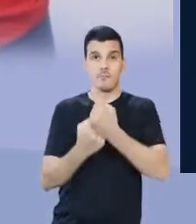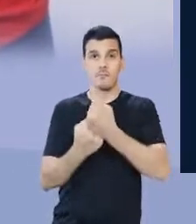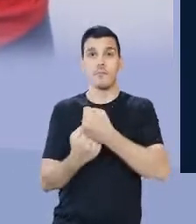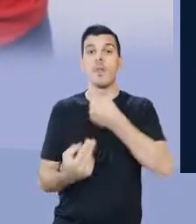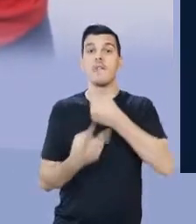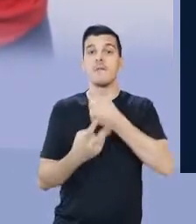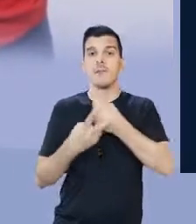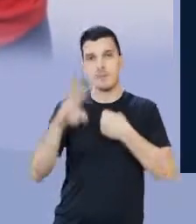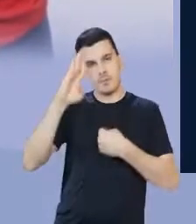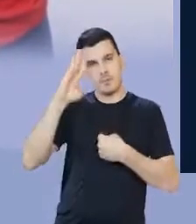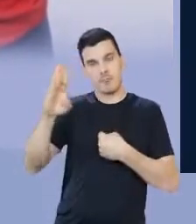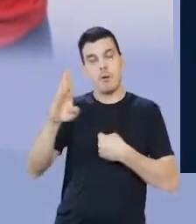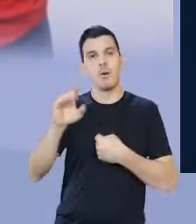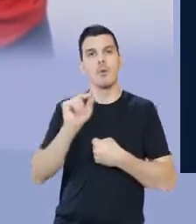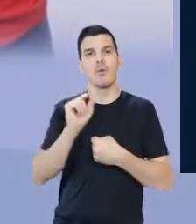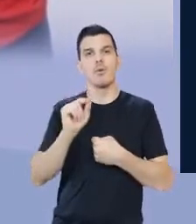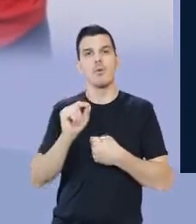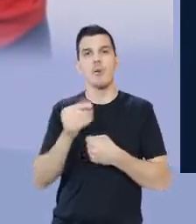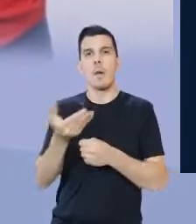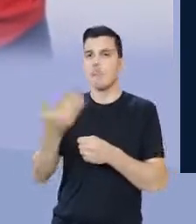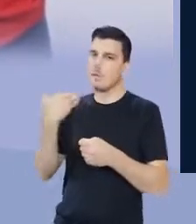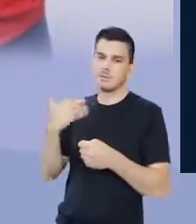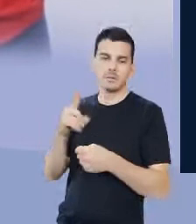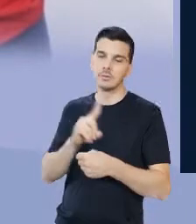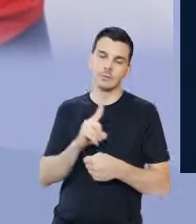verbo principal não fica no